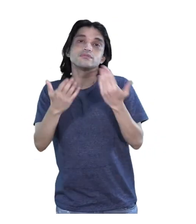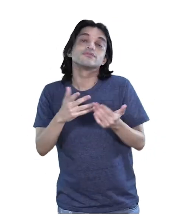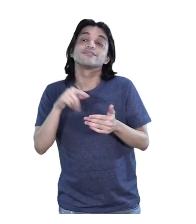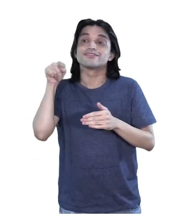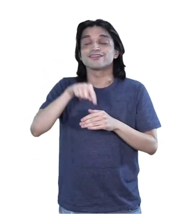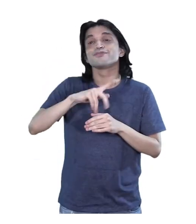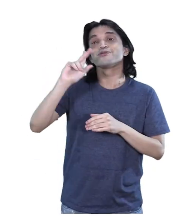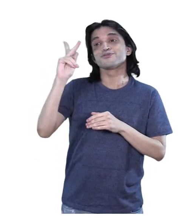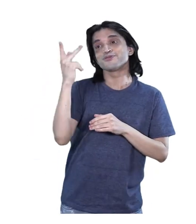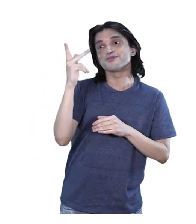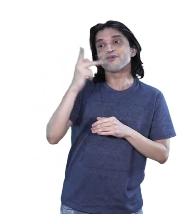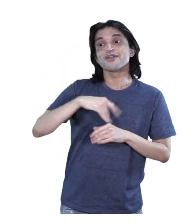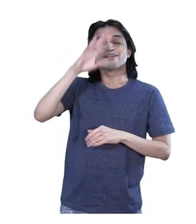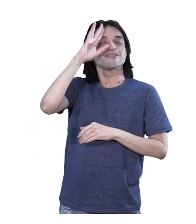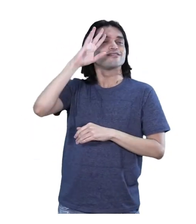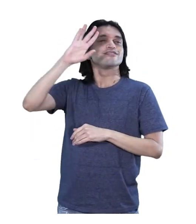Chicó.